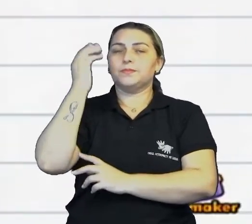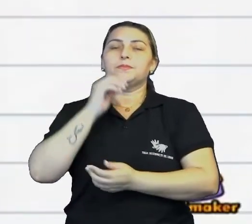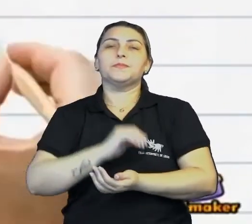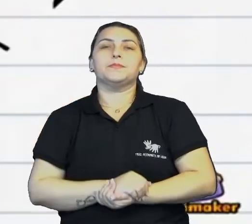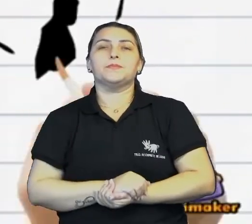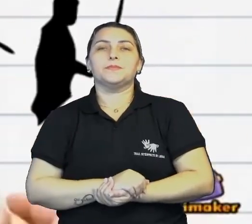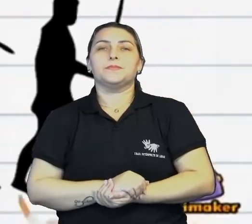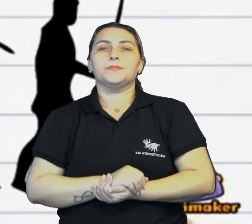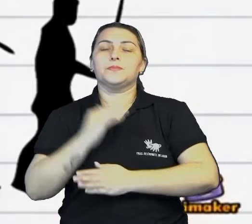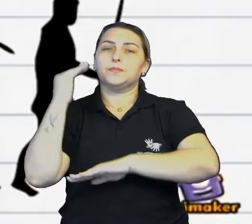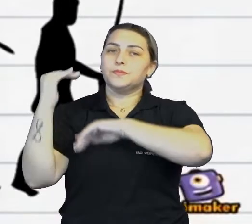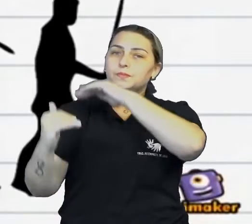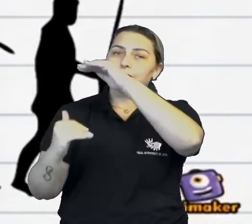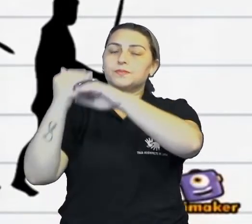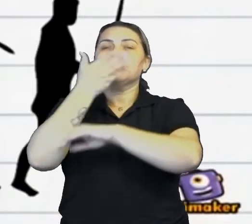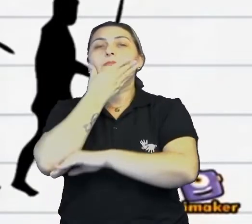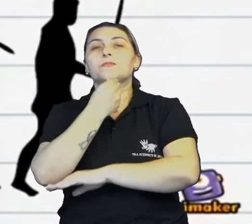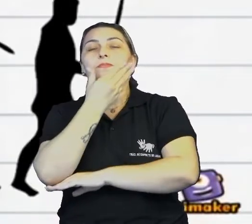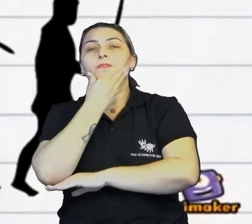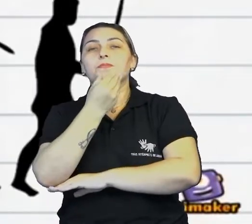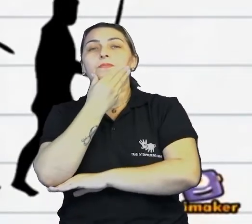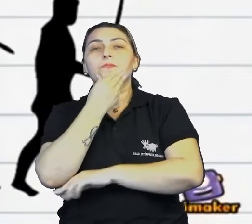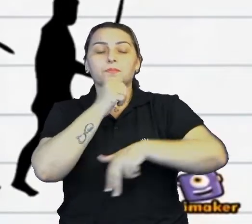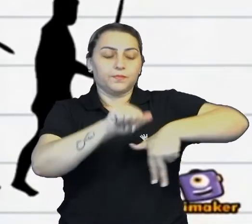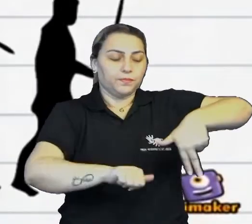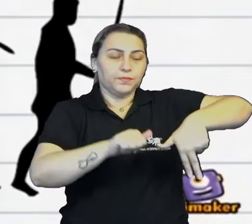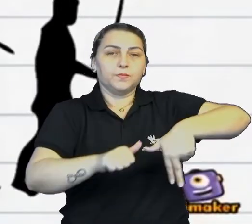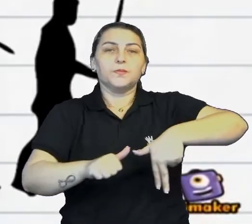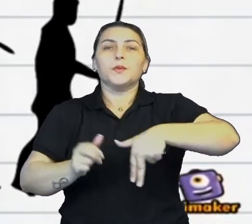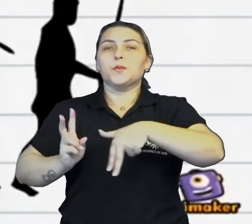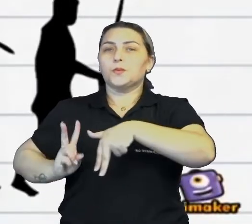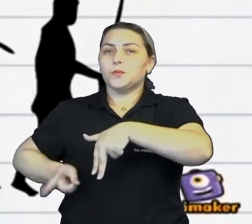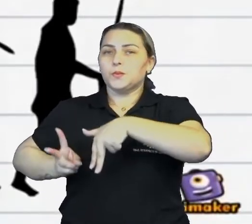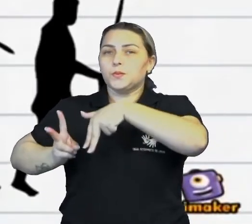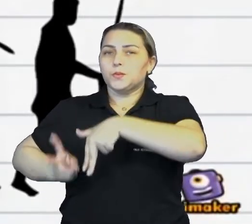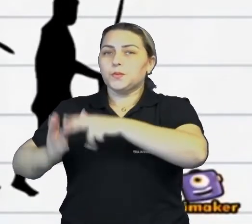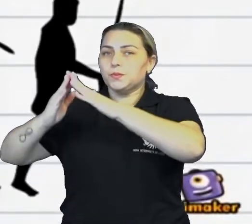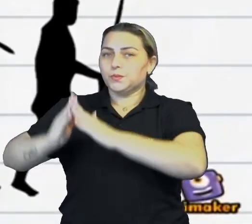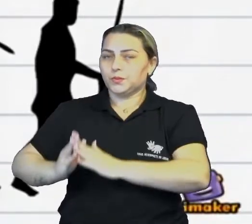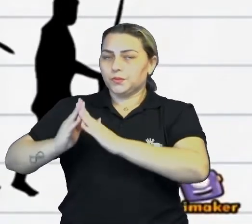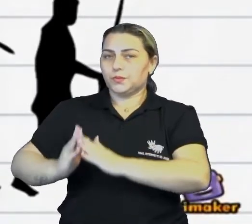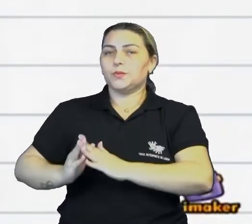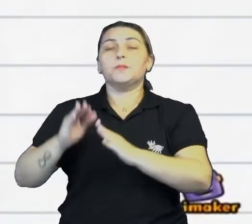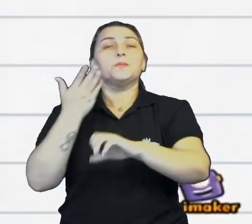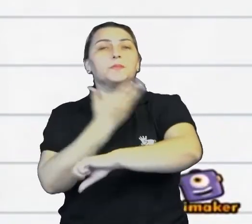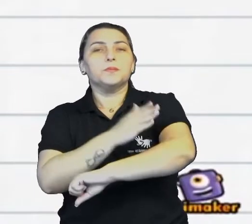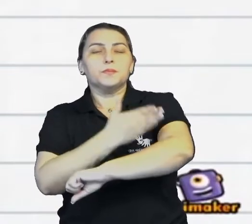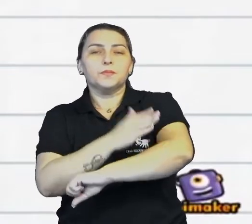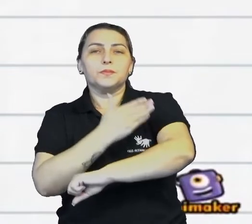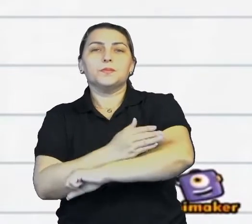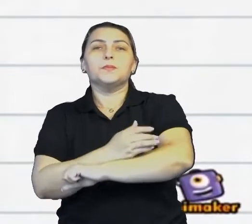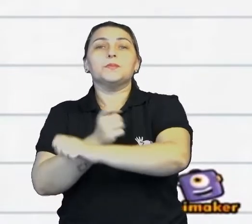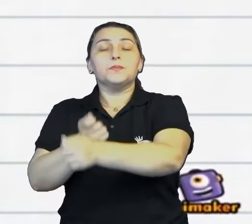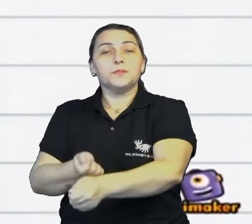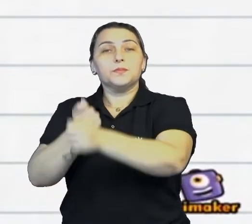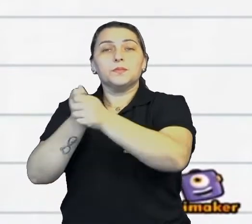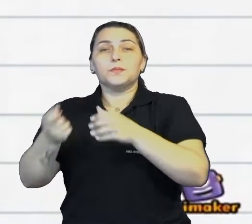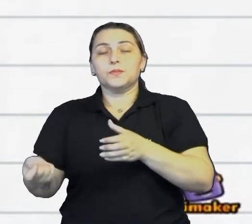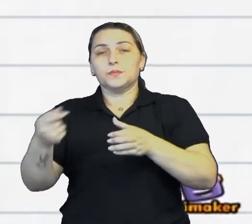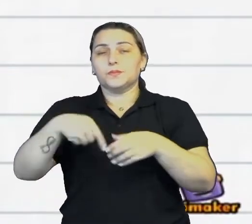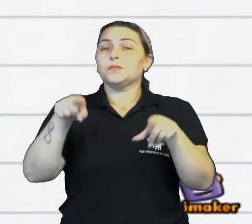Com a evolução do homem, que deixando de ser nômade fixou-se em um só lugar, esse passou a praticar não somente a caça e a coleta de